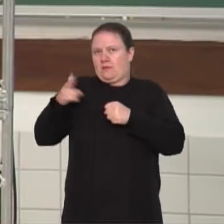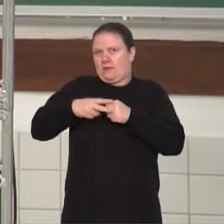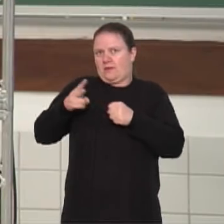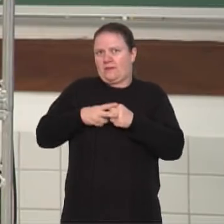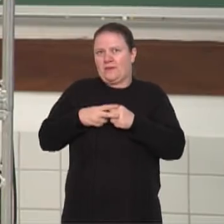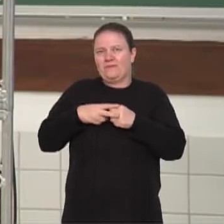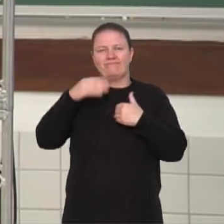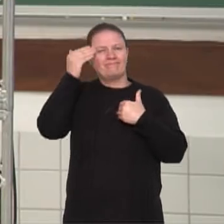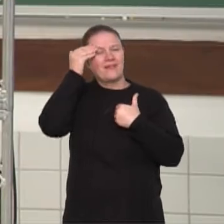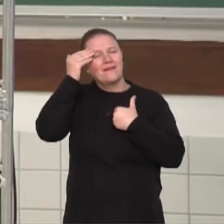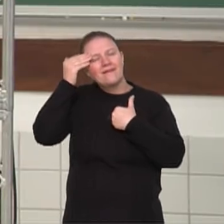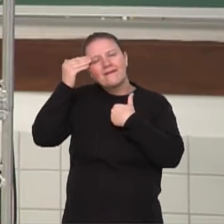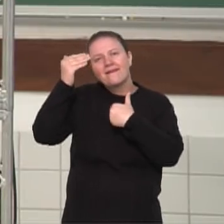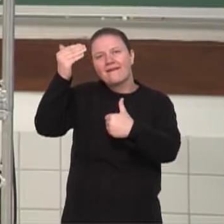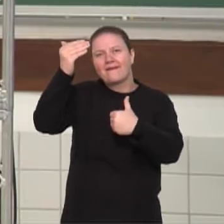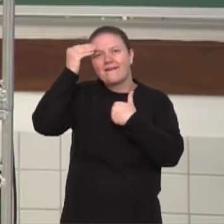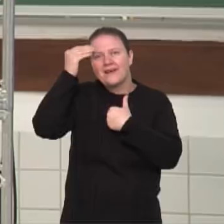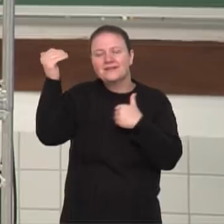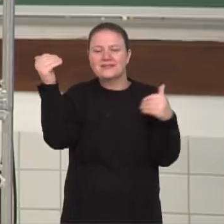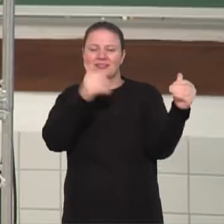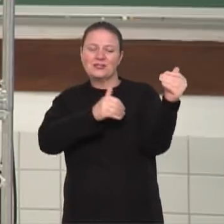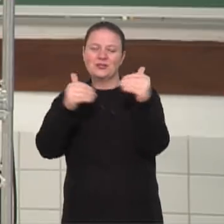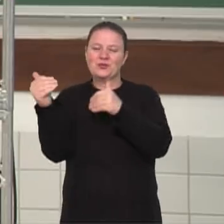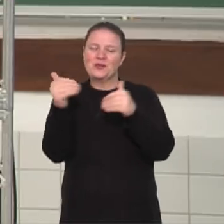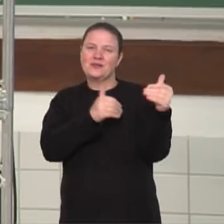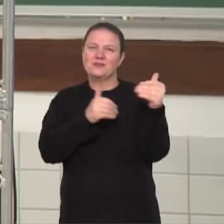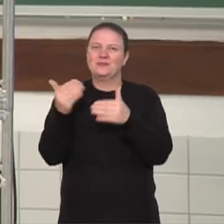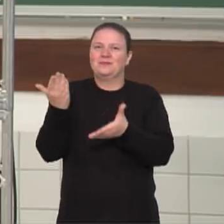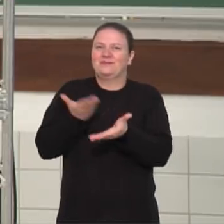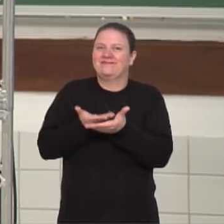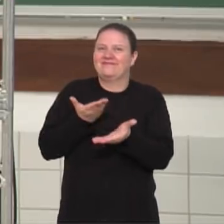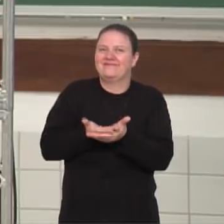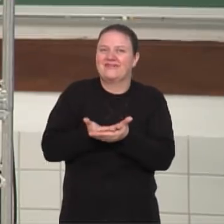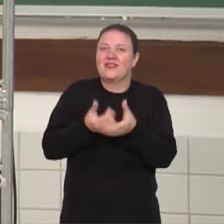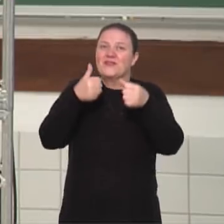muita gratidão por terem participado de mais essa aula, né, e continuem em